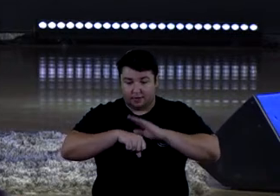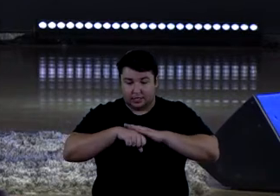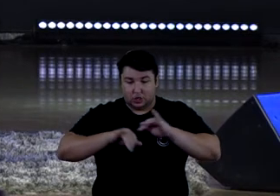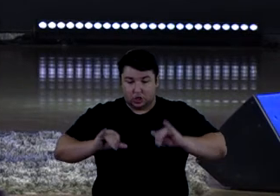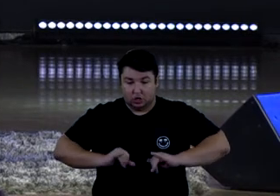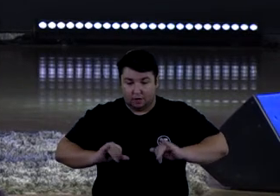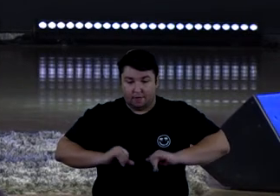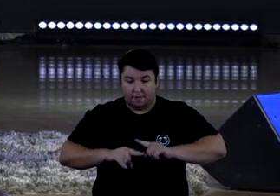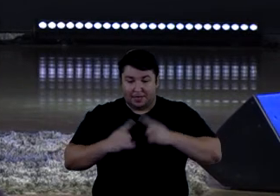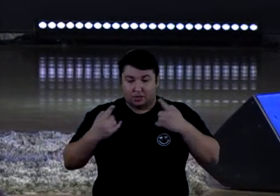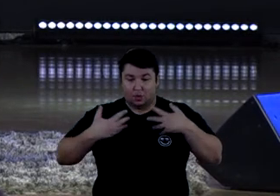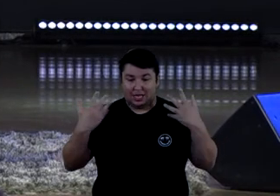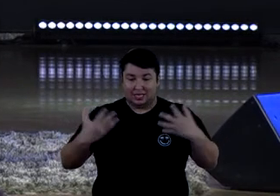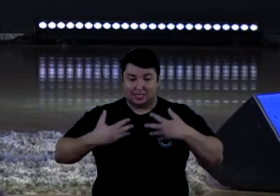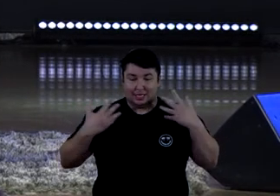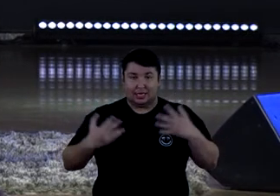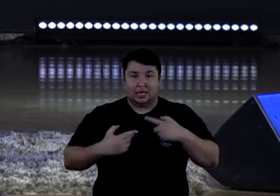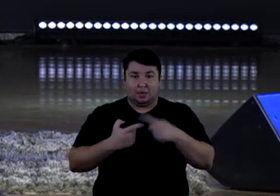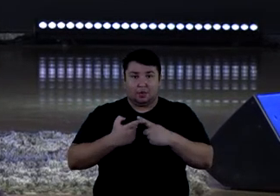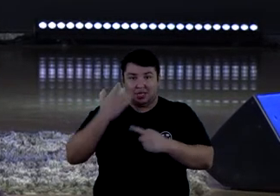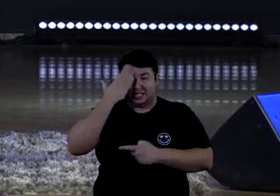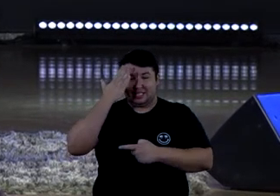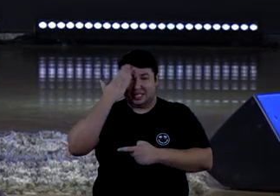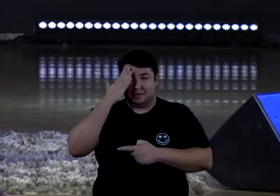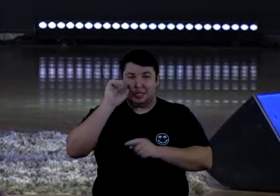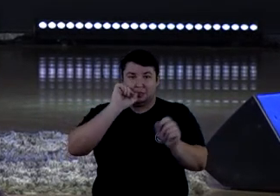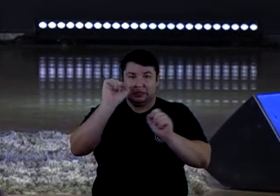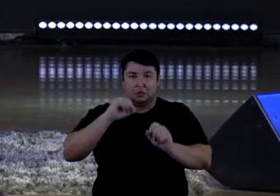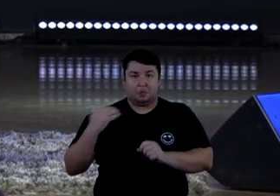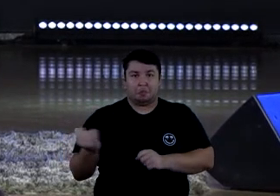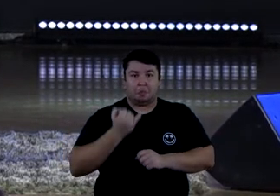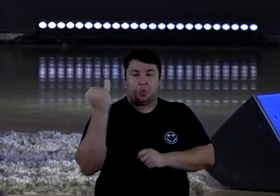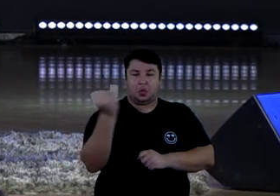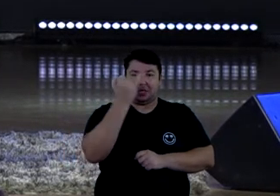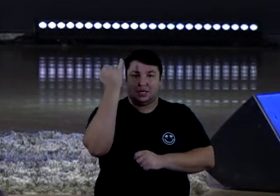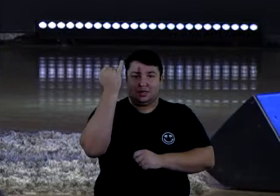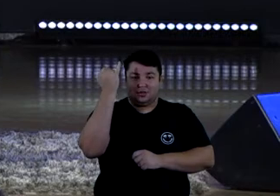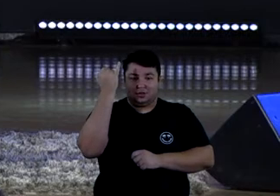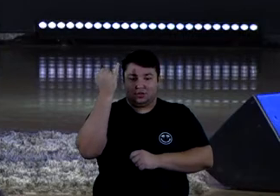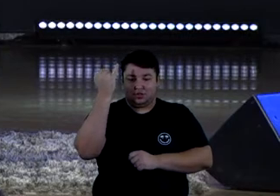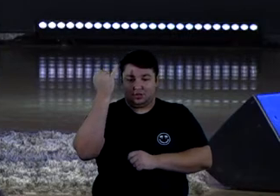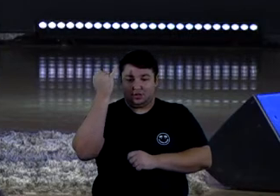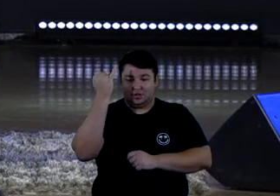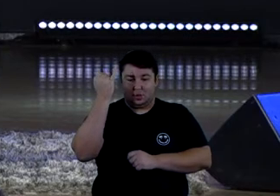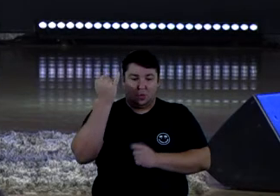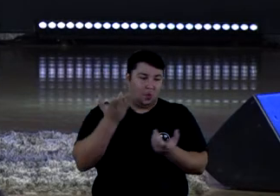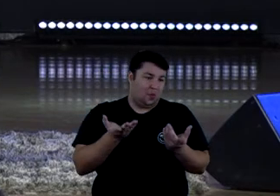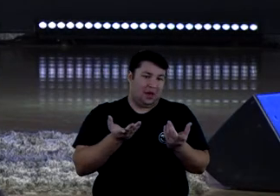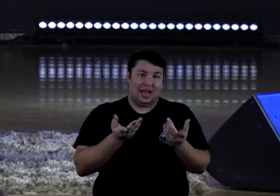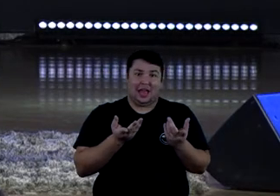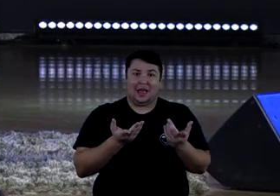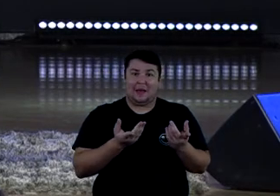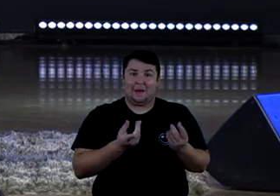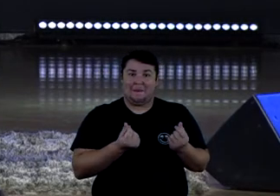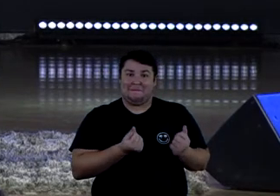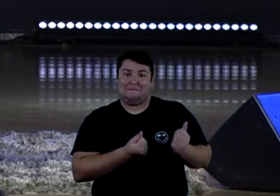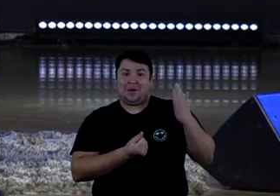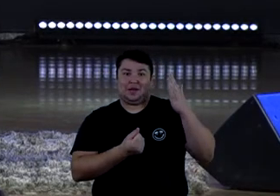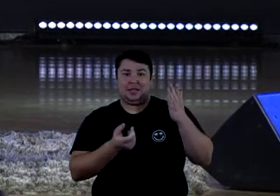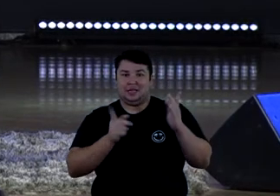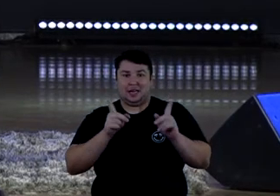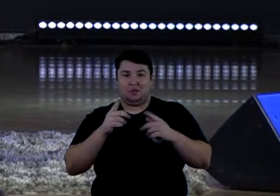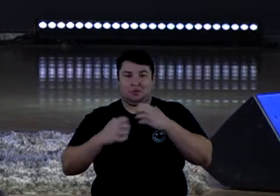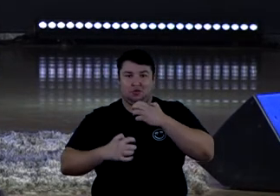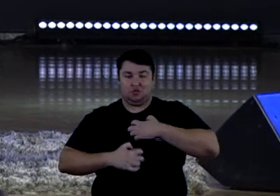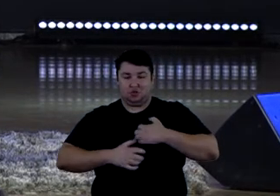mas com alegria, porque sabemos que o importante não é a quantia, e sim o coração daquele que